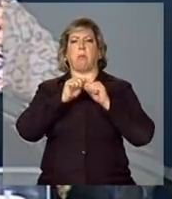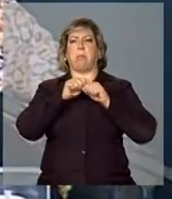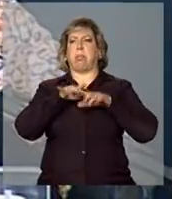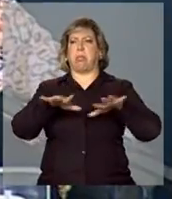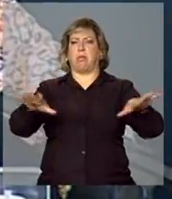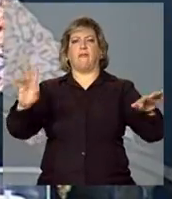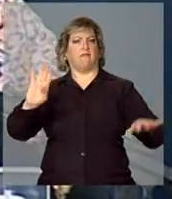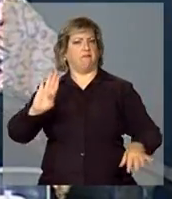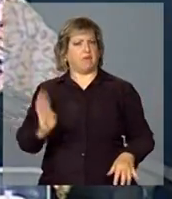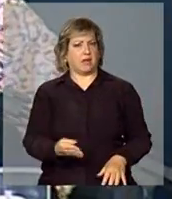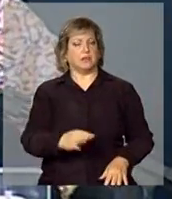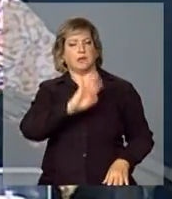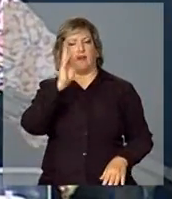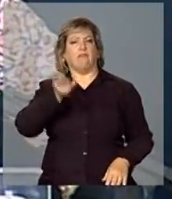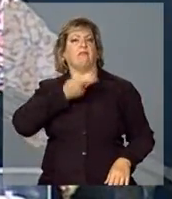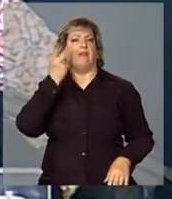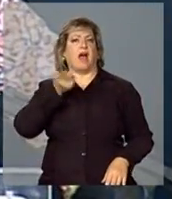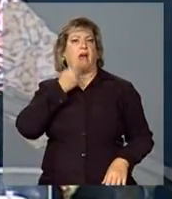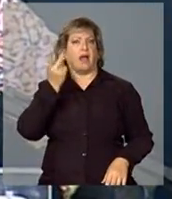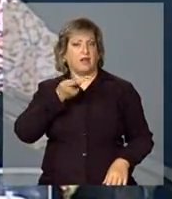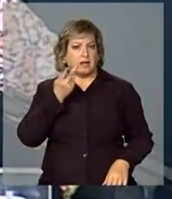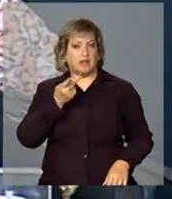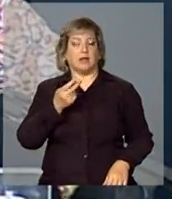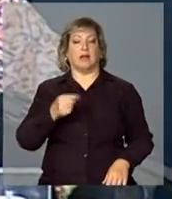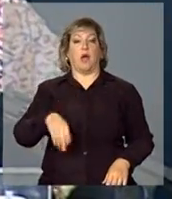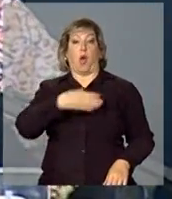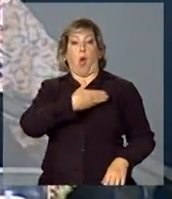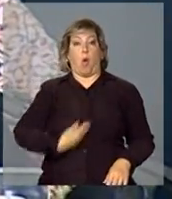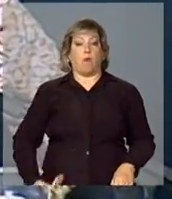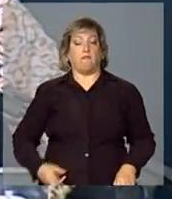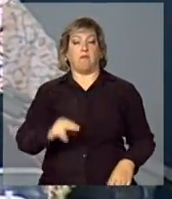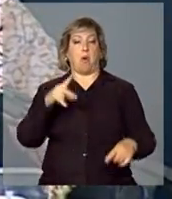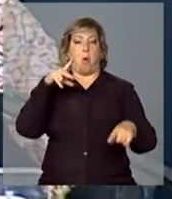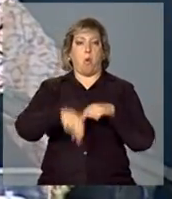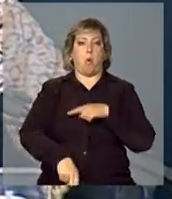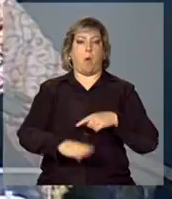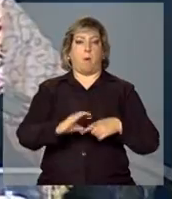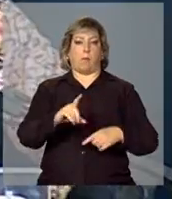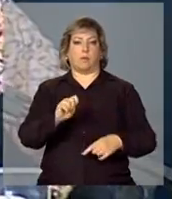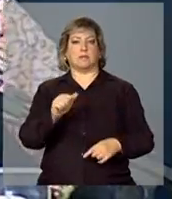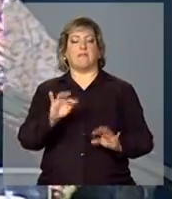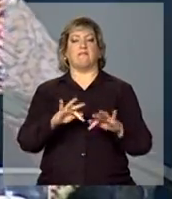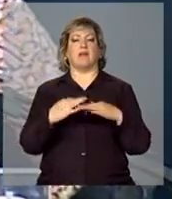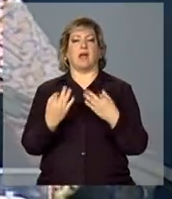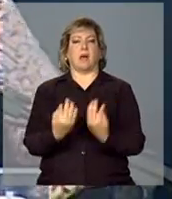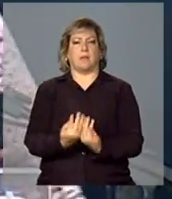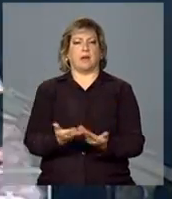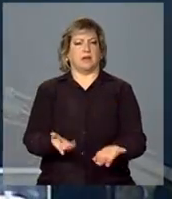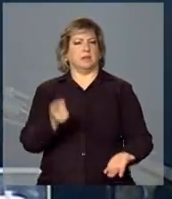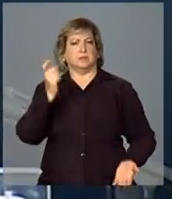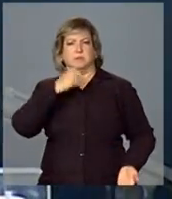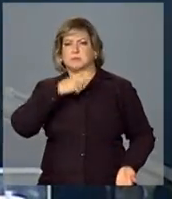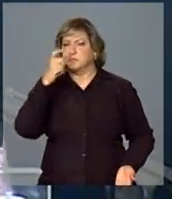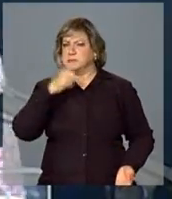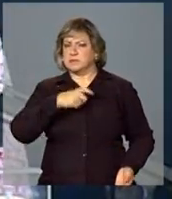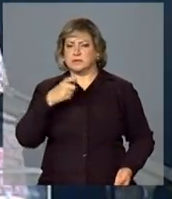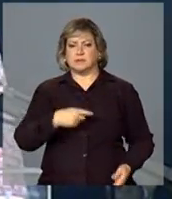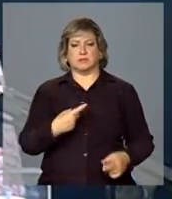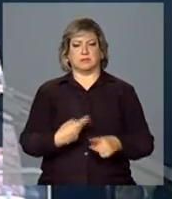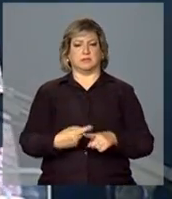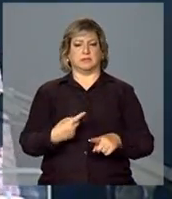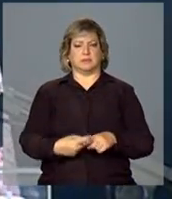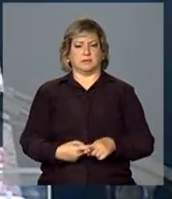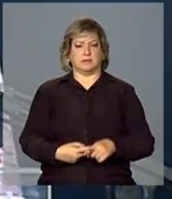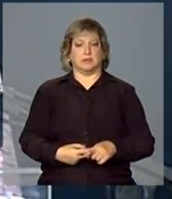boato falso, negativo, um boato que leva intranquilidade às